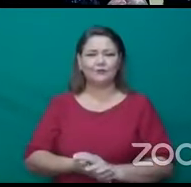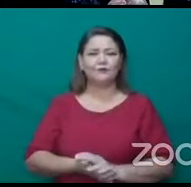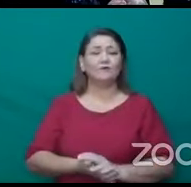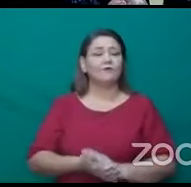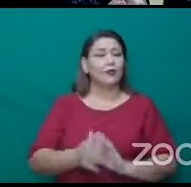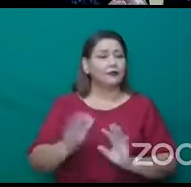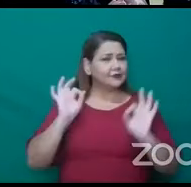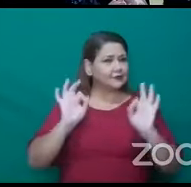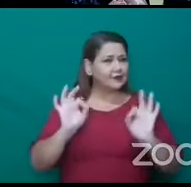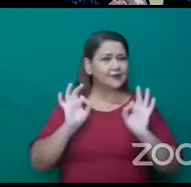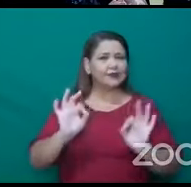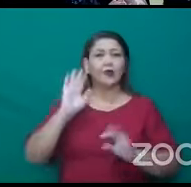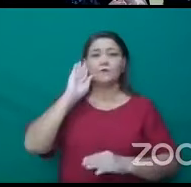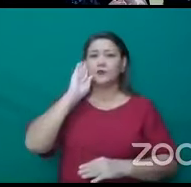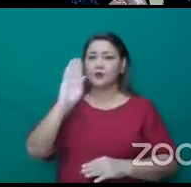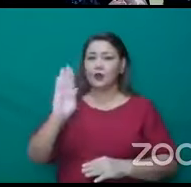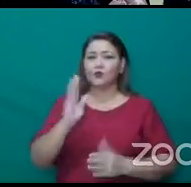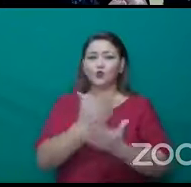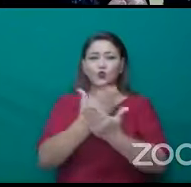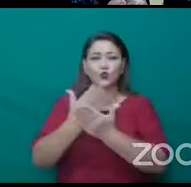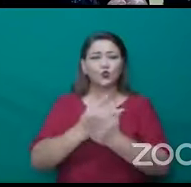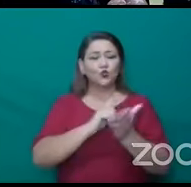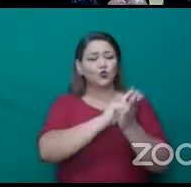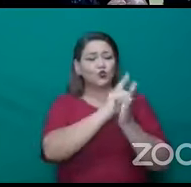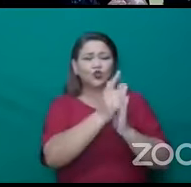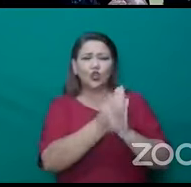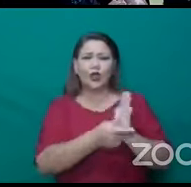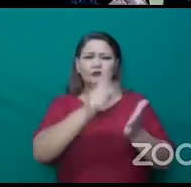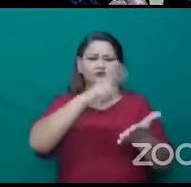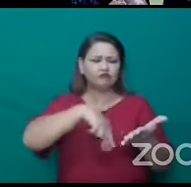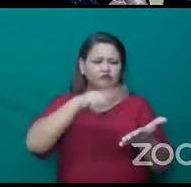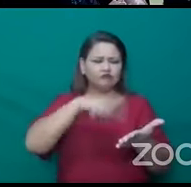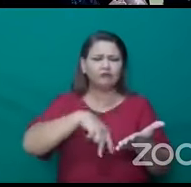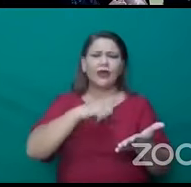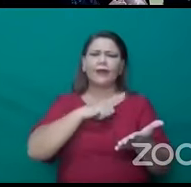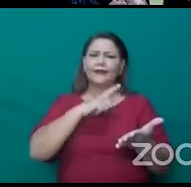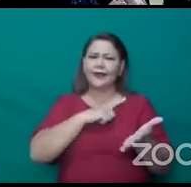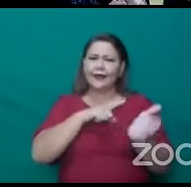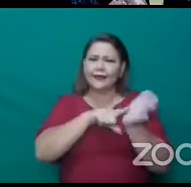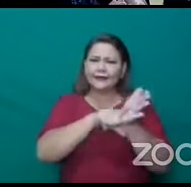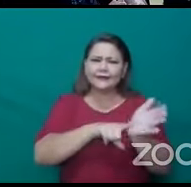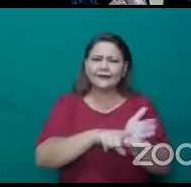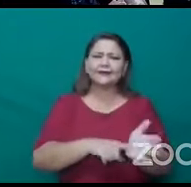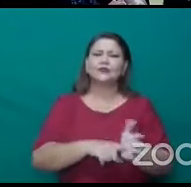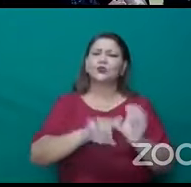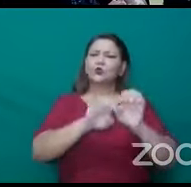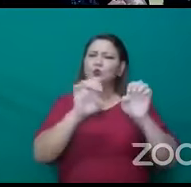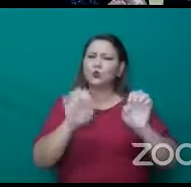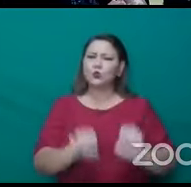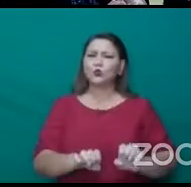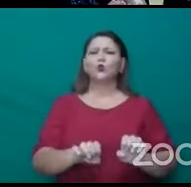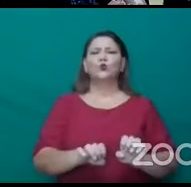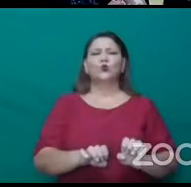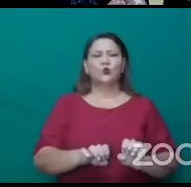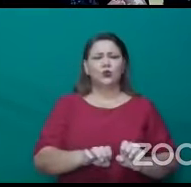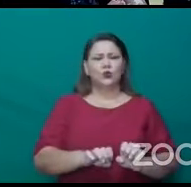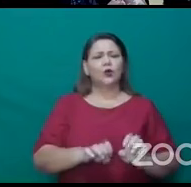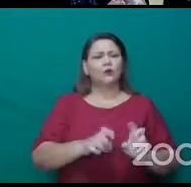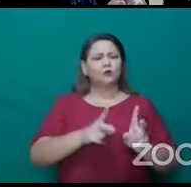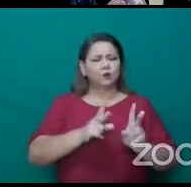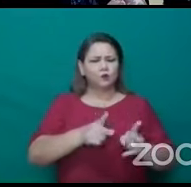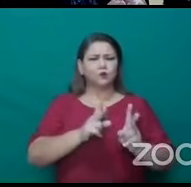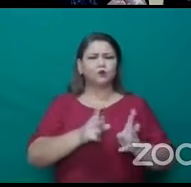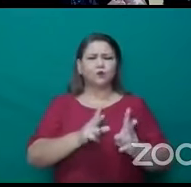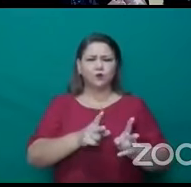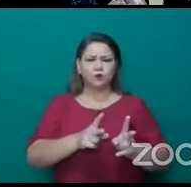estudando gênero, assim, e, né, a gente sabe que tem a estrutura tá ali montada, é uma fórmula.